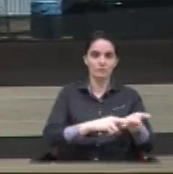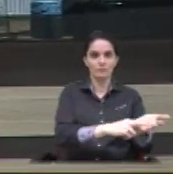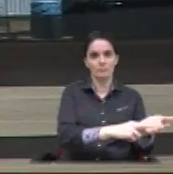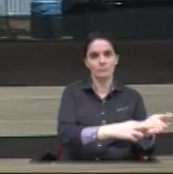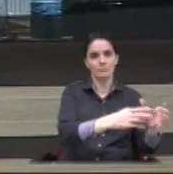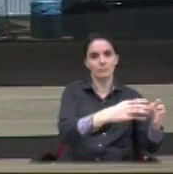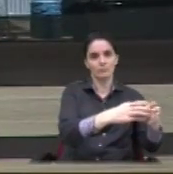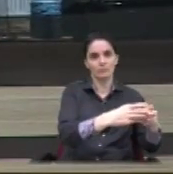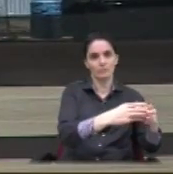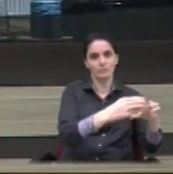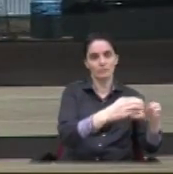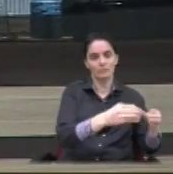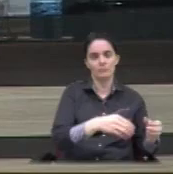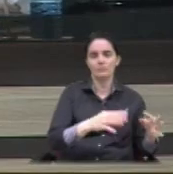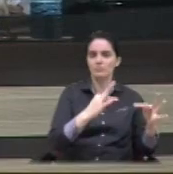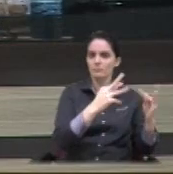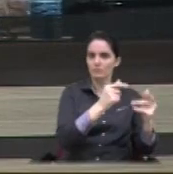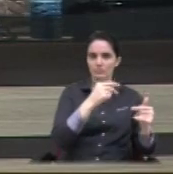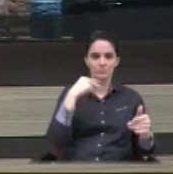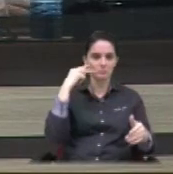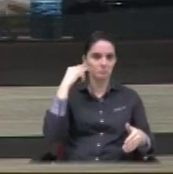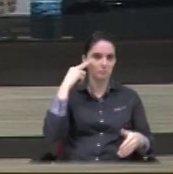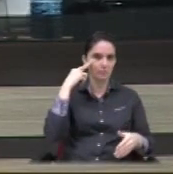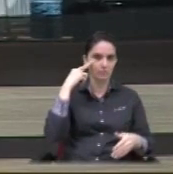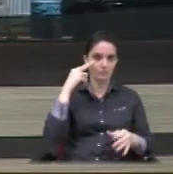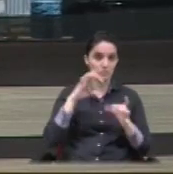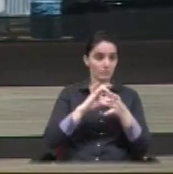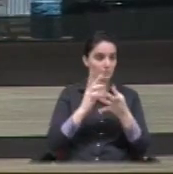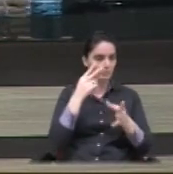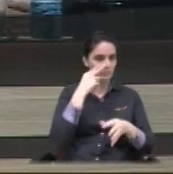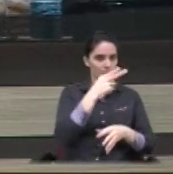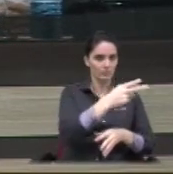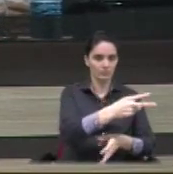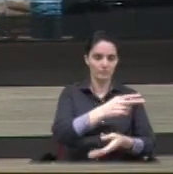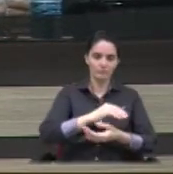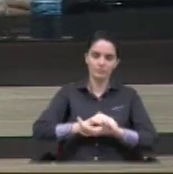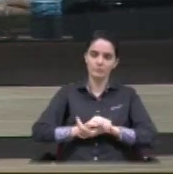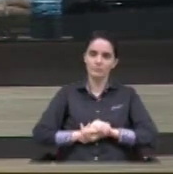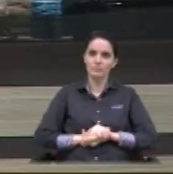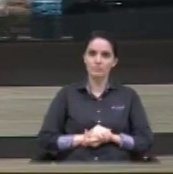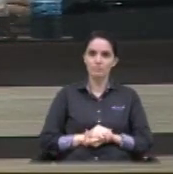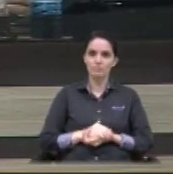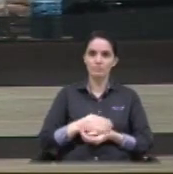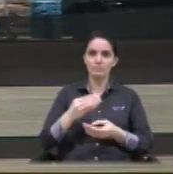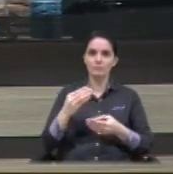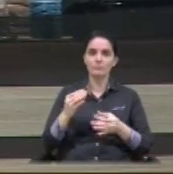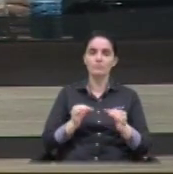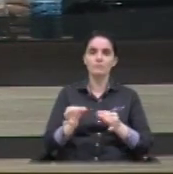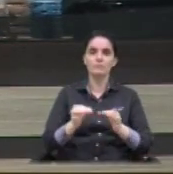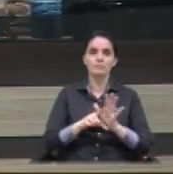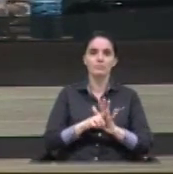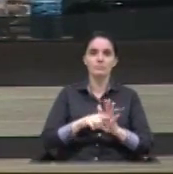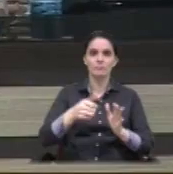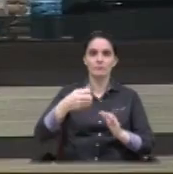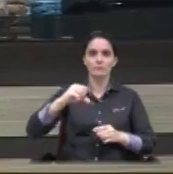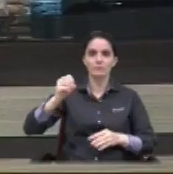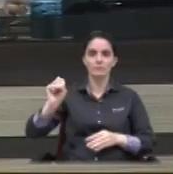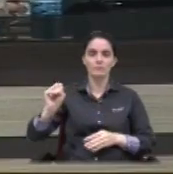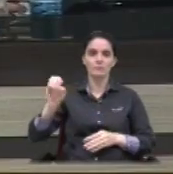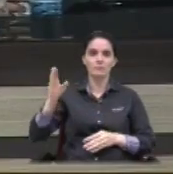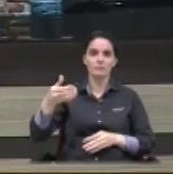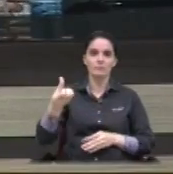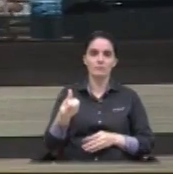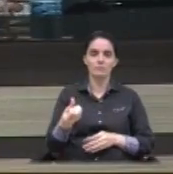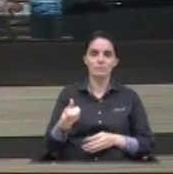onde ficará à disposição de todos os senhores vereadores. Projeto de Lei 198/16,